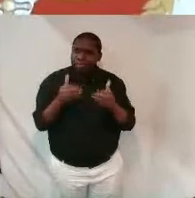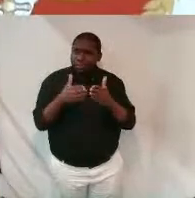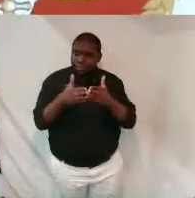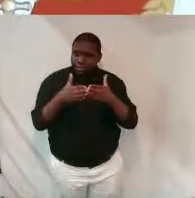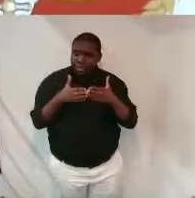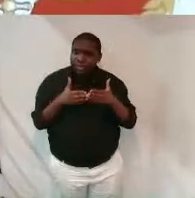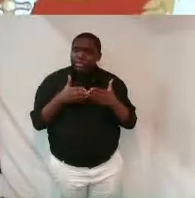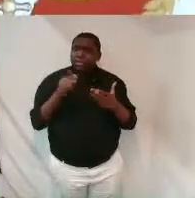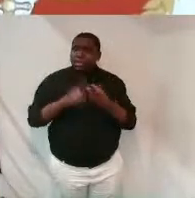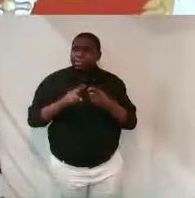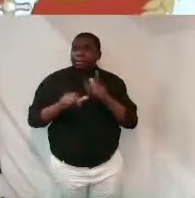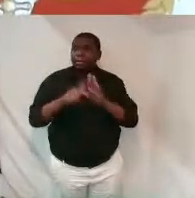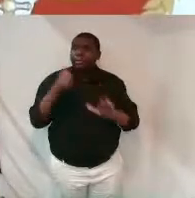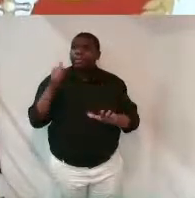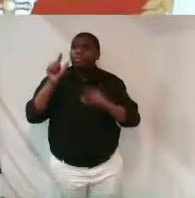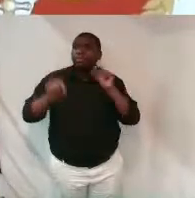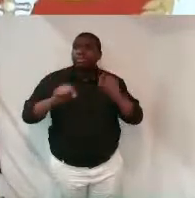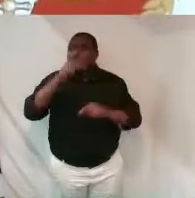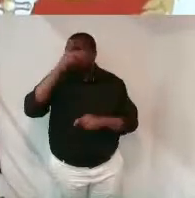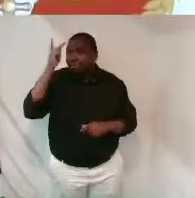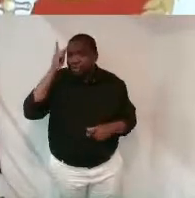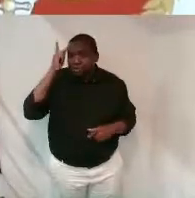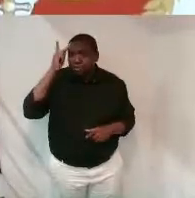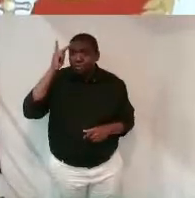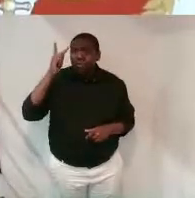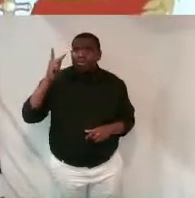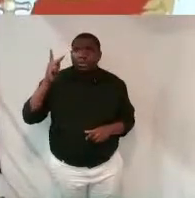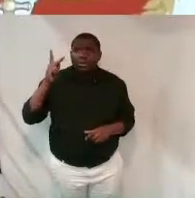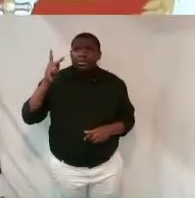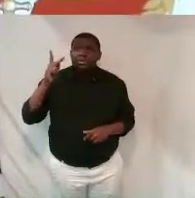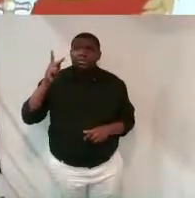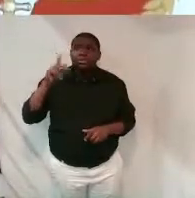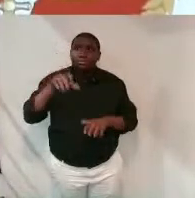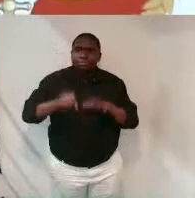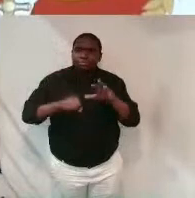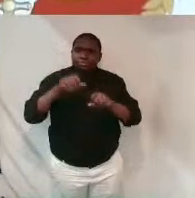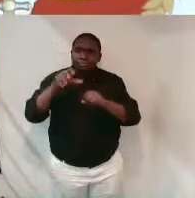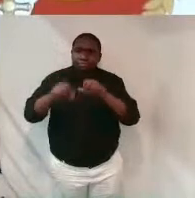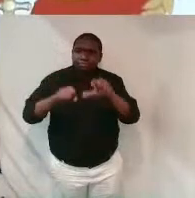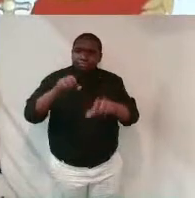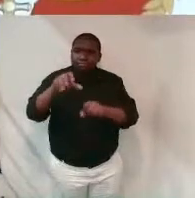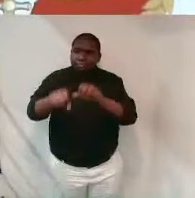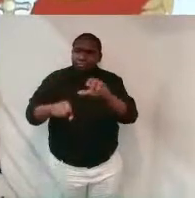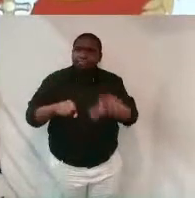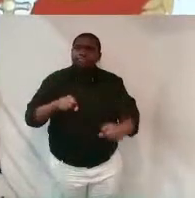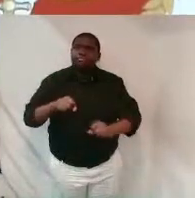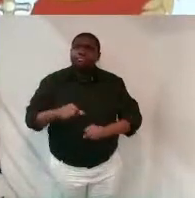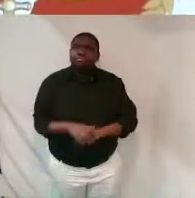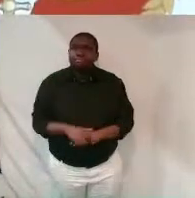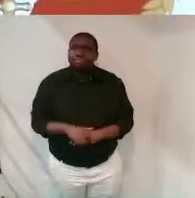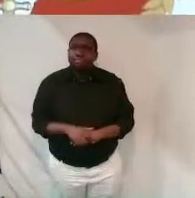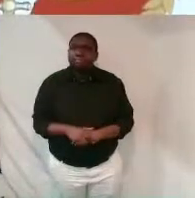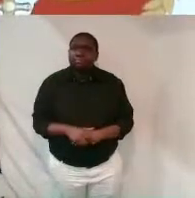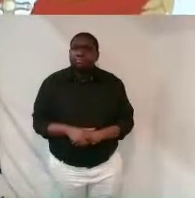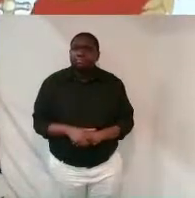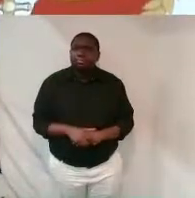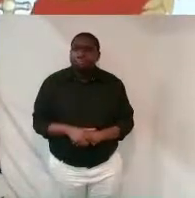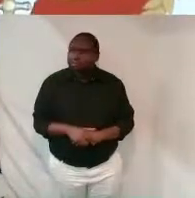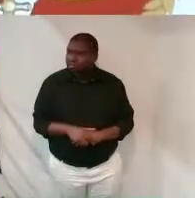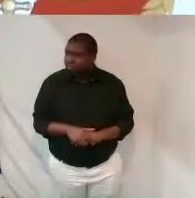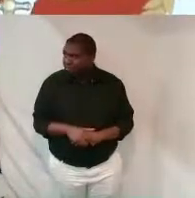saudar primeiramente os catadores. E gostaria de saudá-los de maneira menos